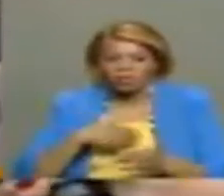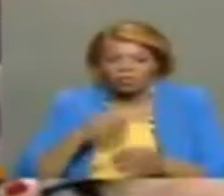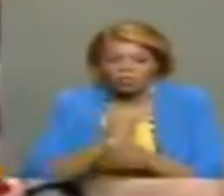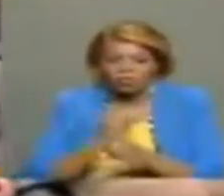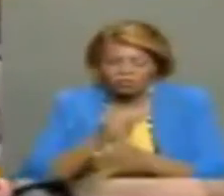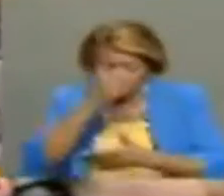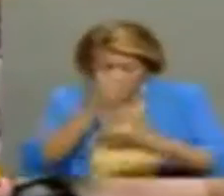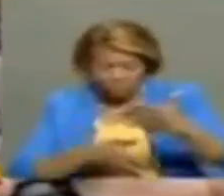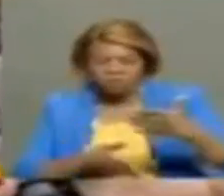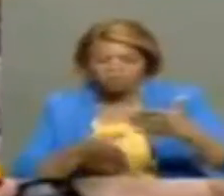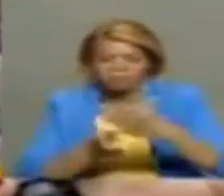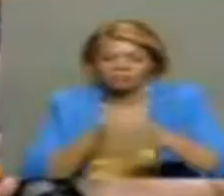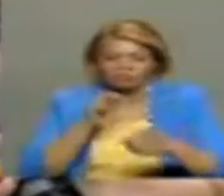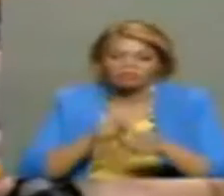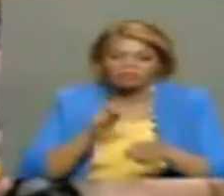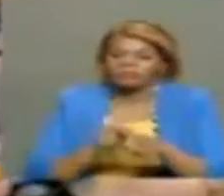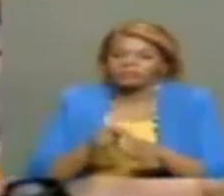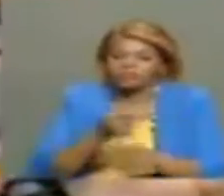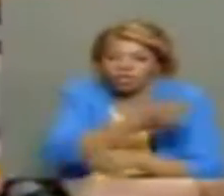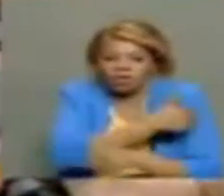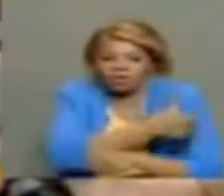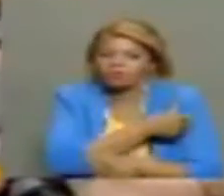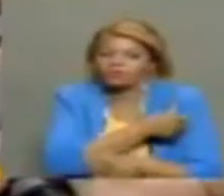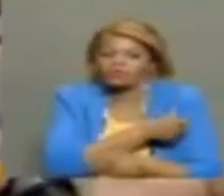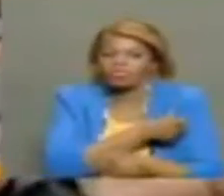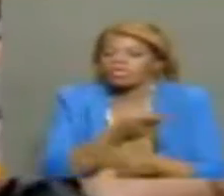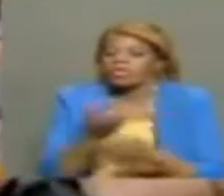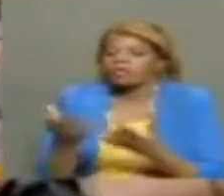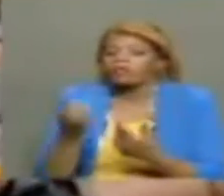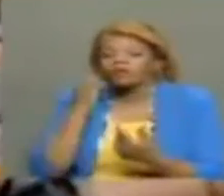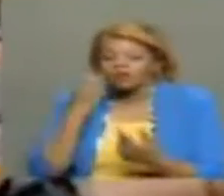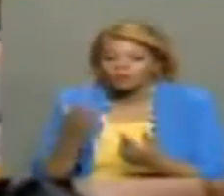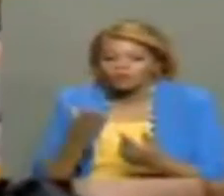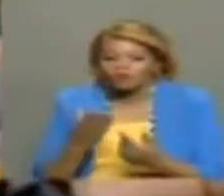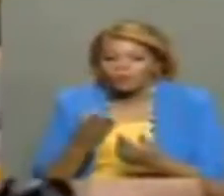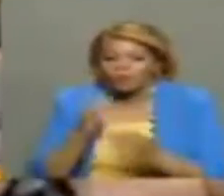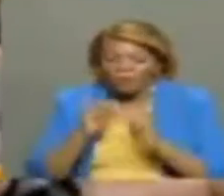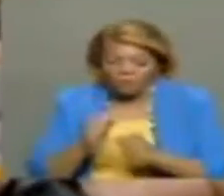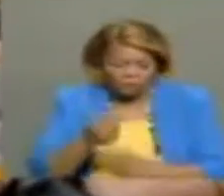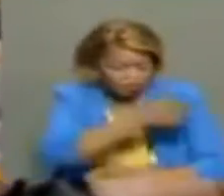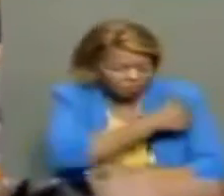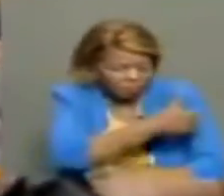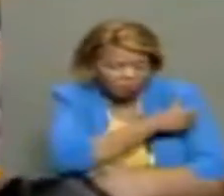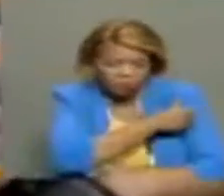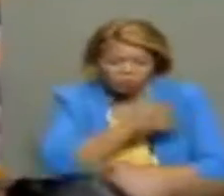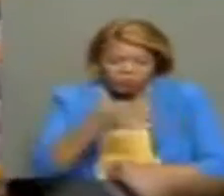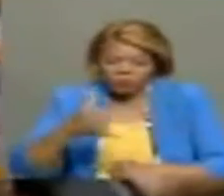nacional de vacinação e ele, há uma previsão de cobertura de 20% da nossa